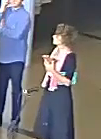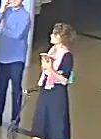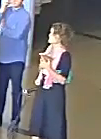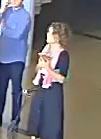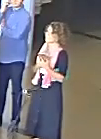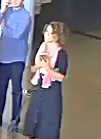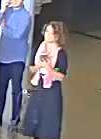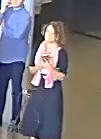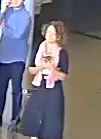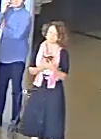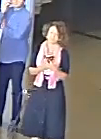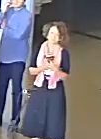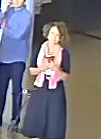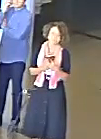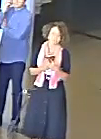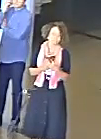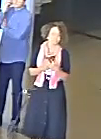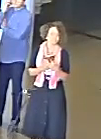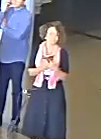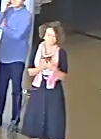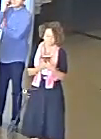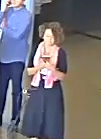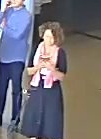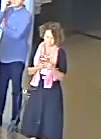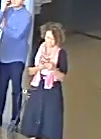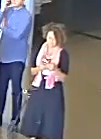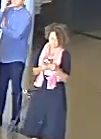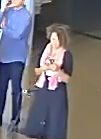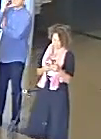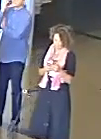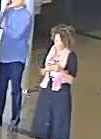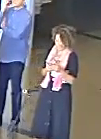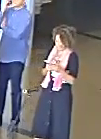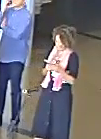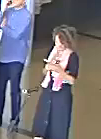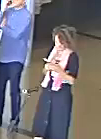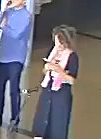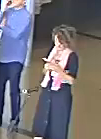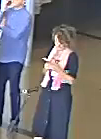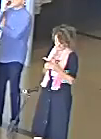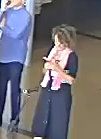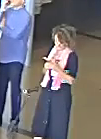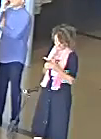Car é tud Daniel é tud Daniel então vai lá que vai lá que vou te